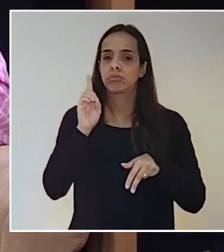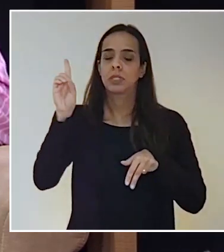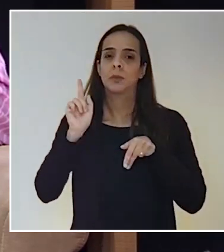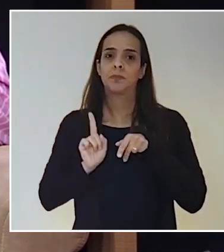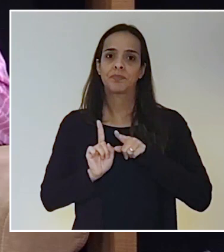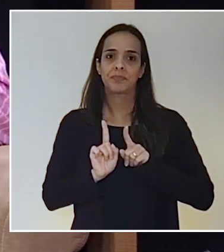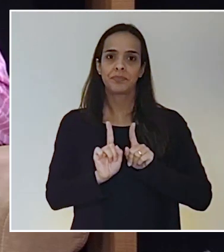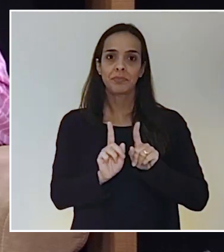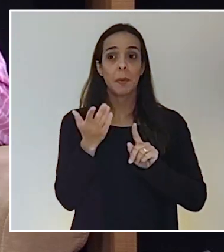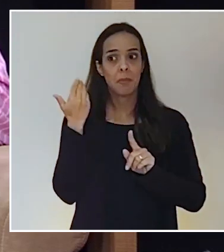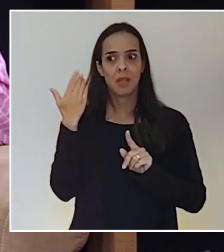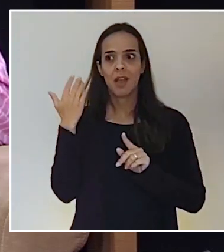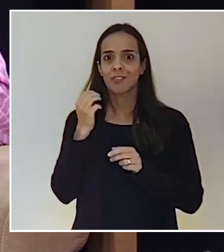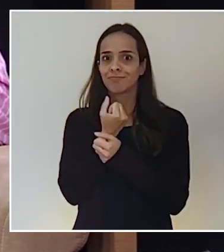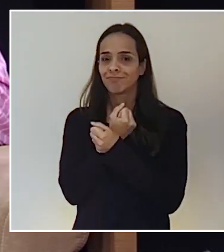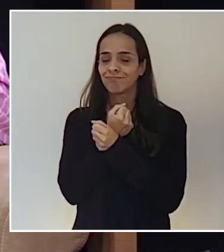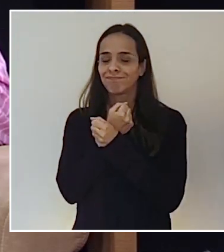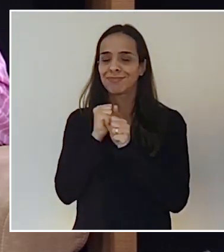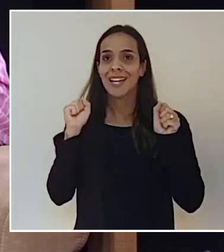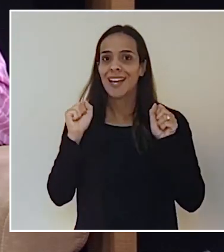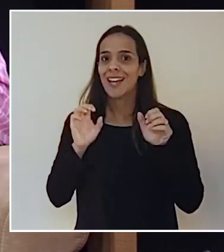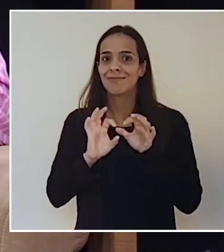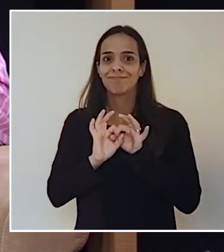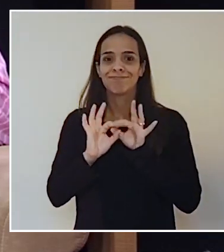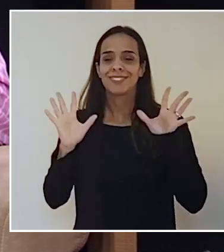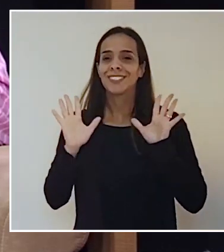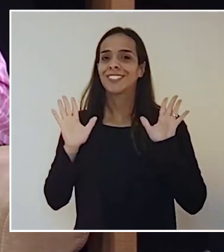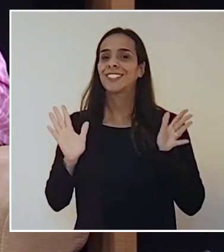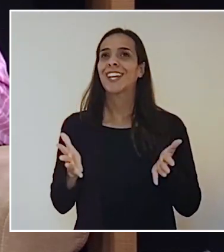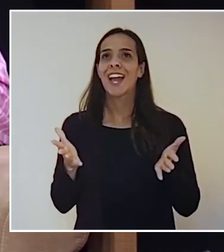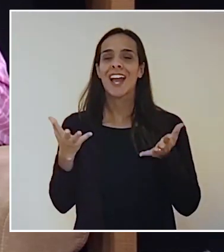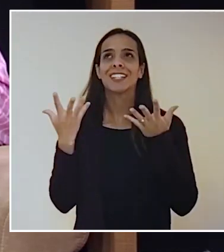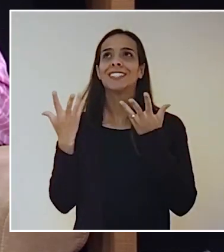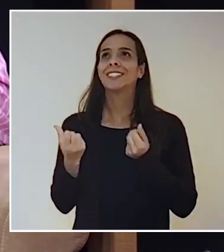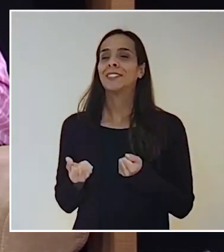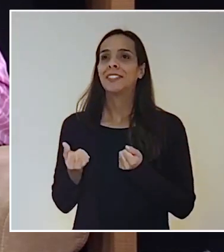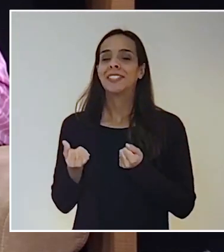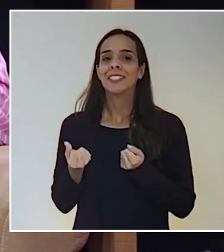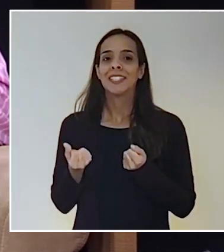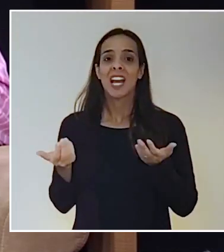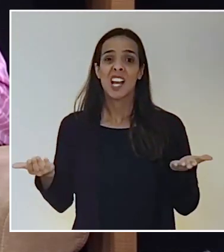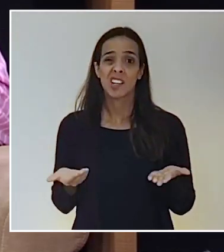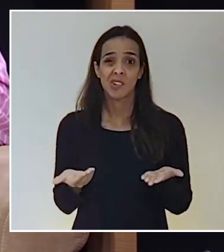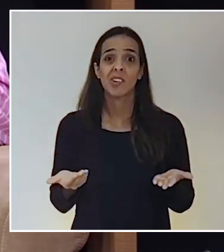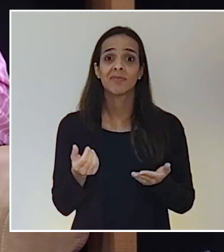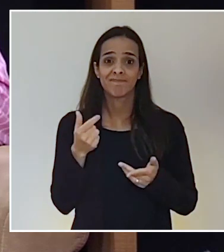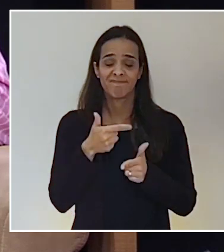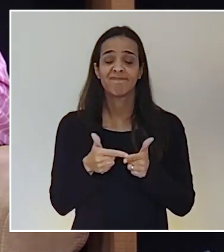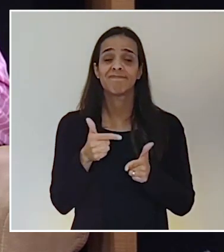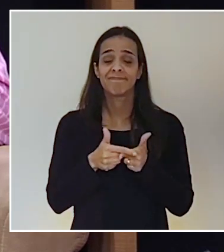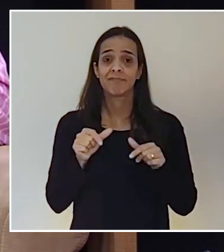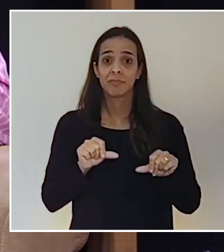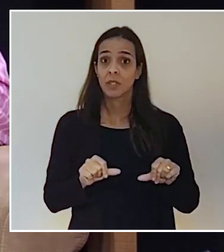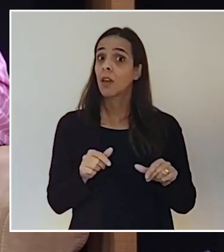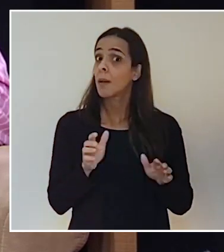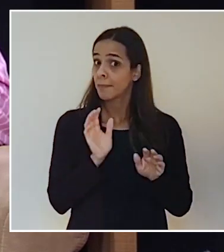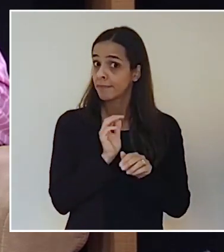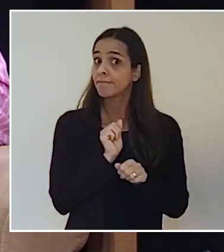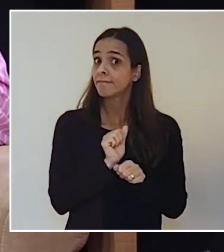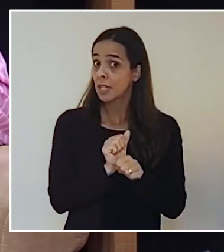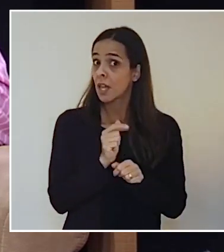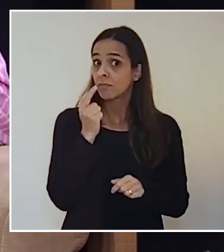Então, é hora de nós pararmos e pensarmos nisso. As vitórias do passado foram muito